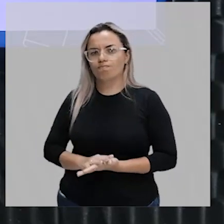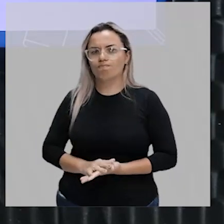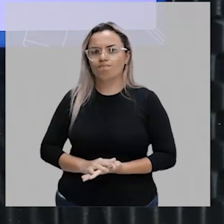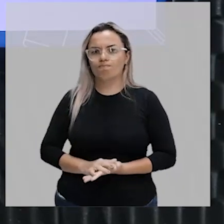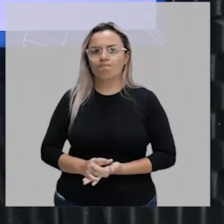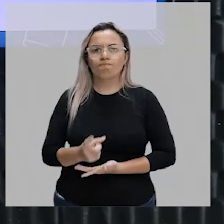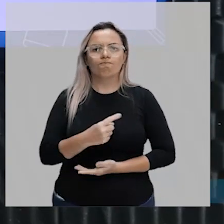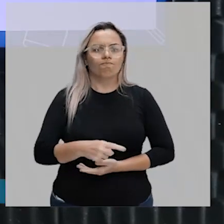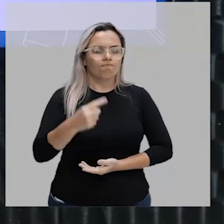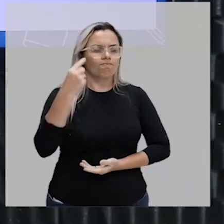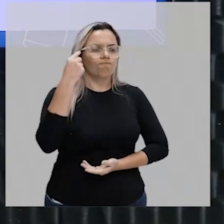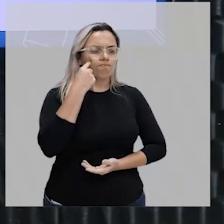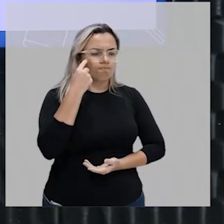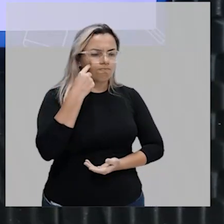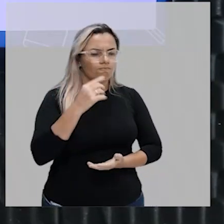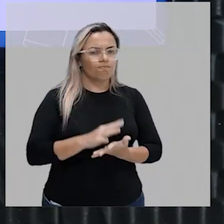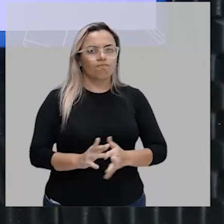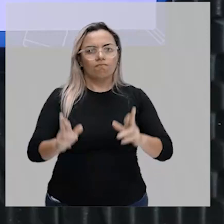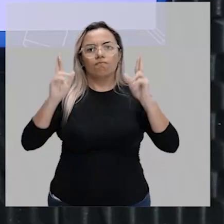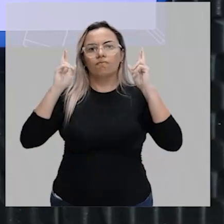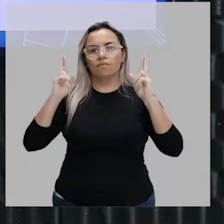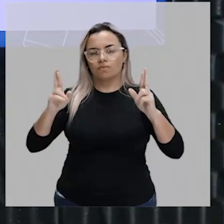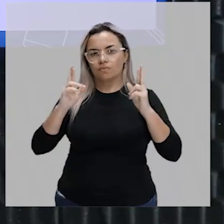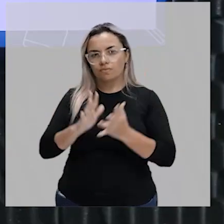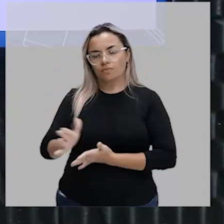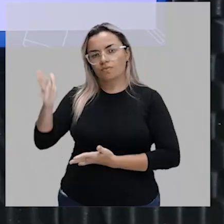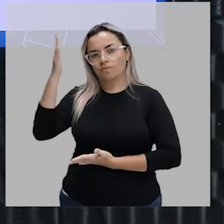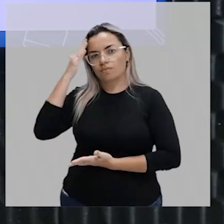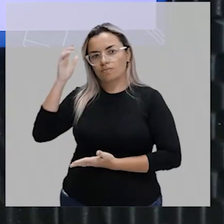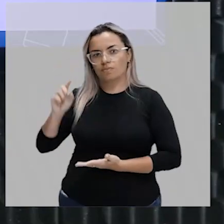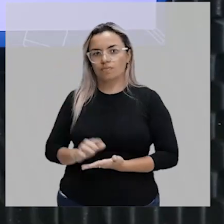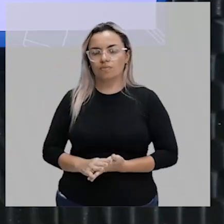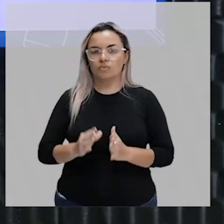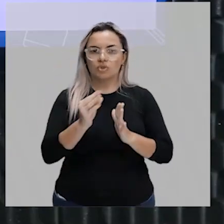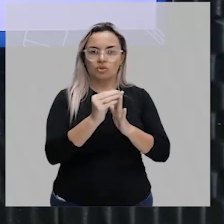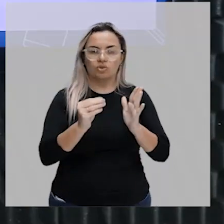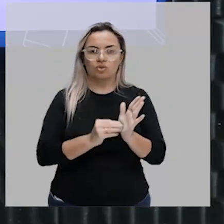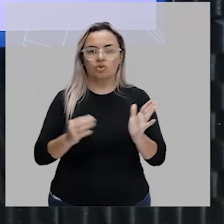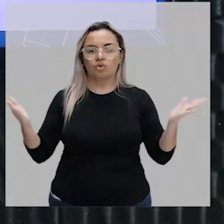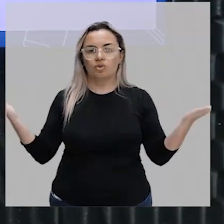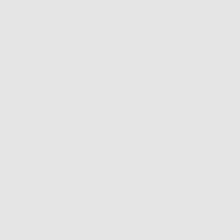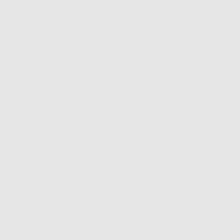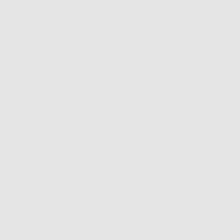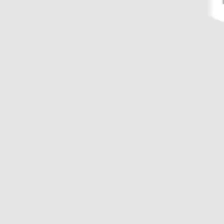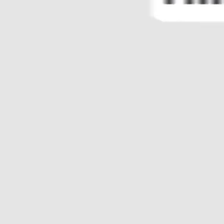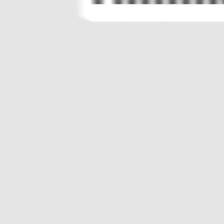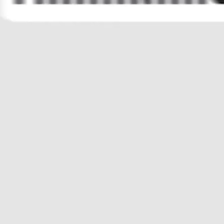reticência. Eu espero que vocês tenham entendido essa aula de hoje. Aguardo vocês na próxima aula. Tchau, tchau.